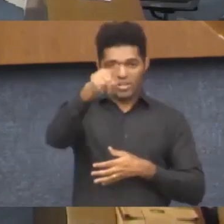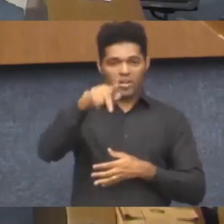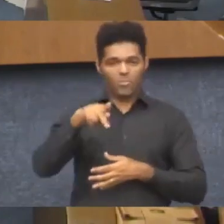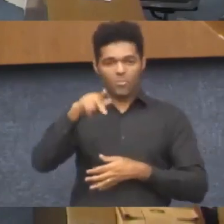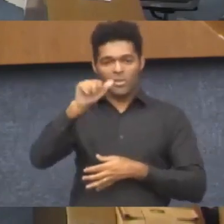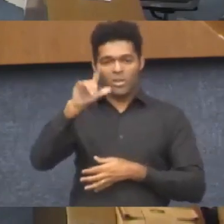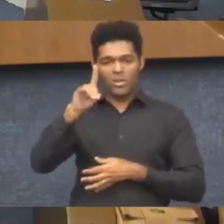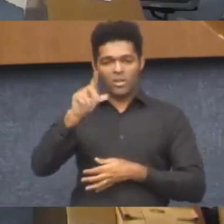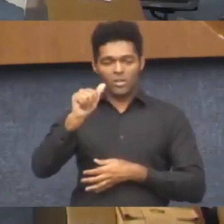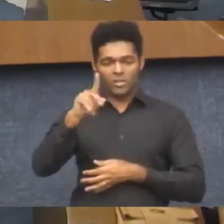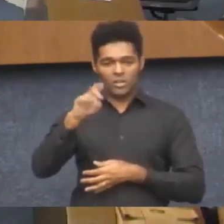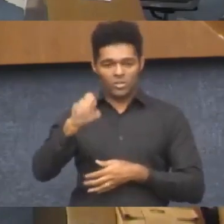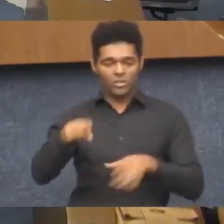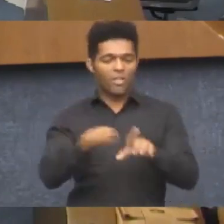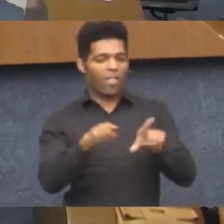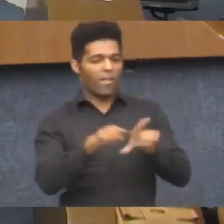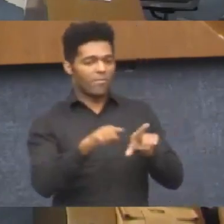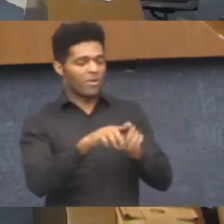aí.